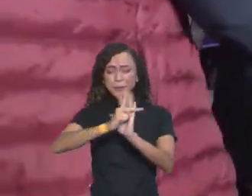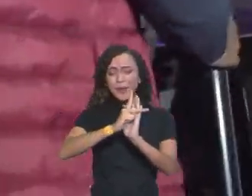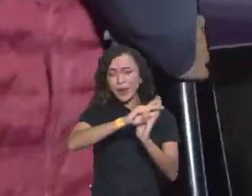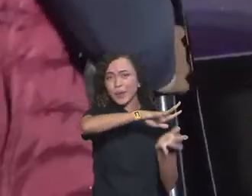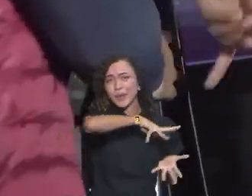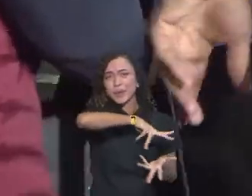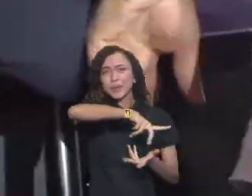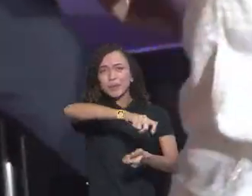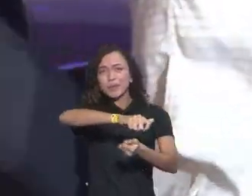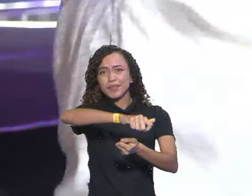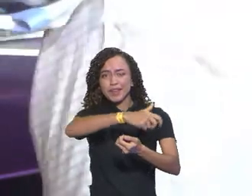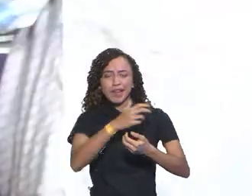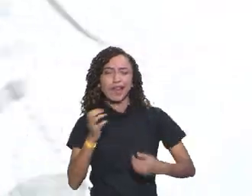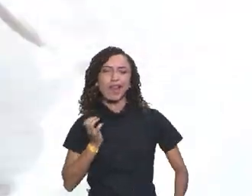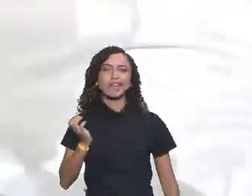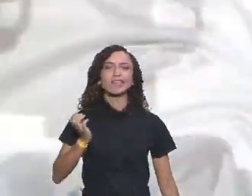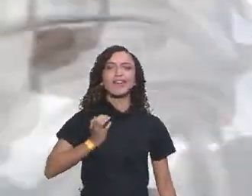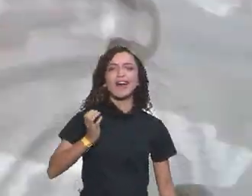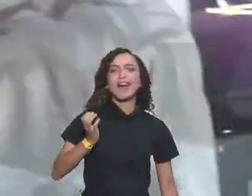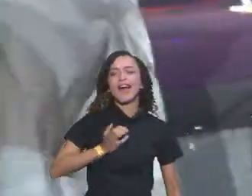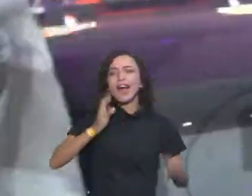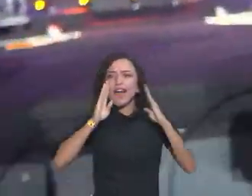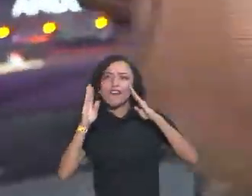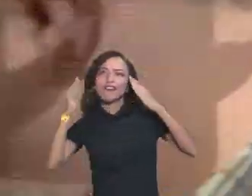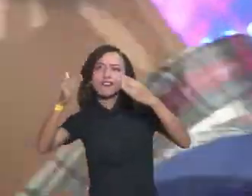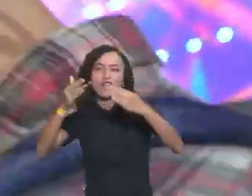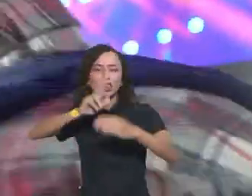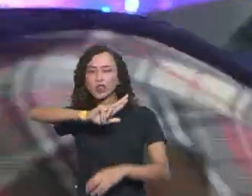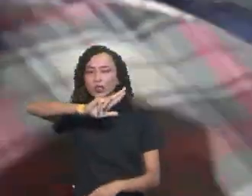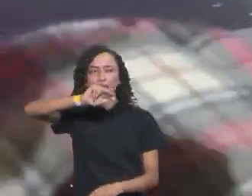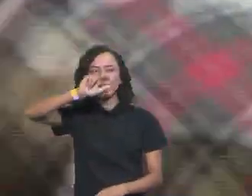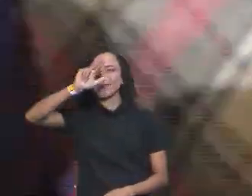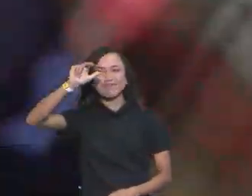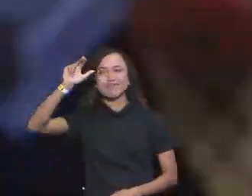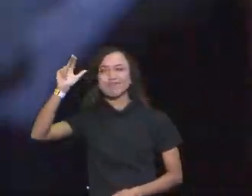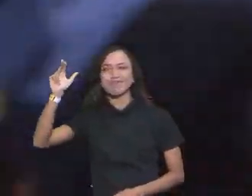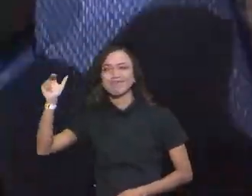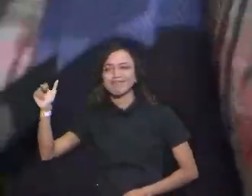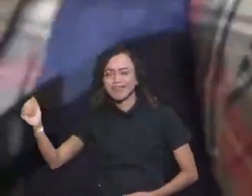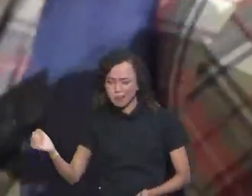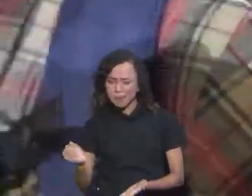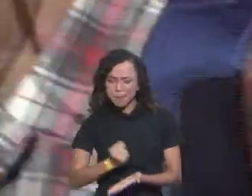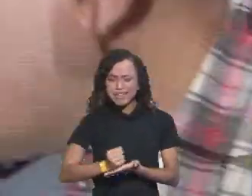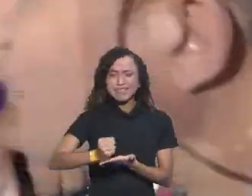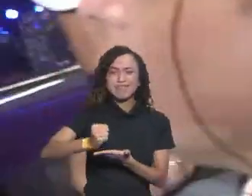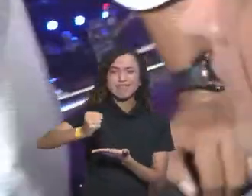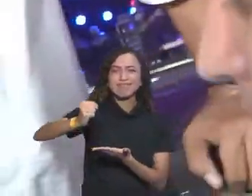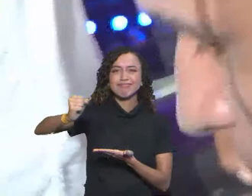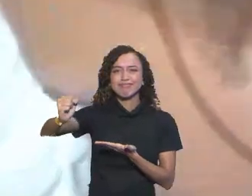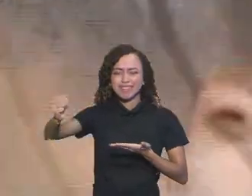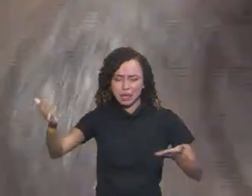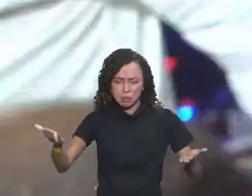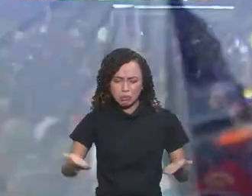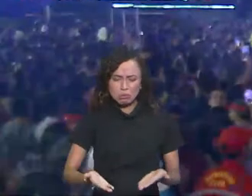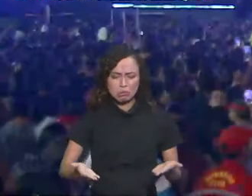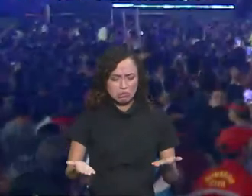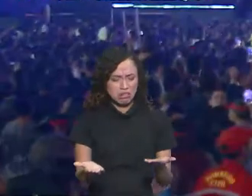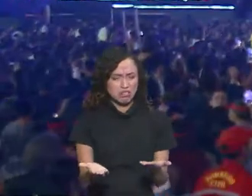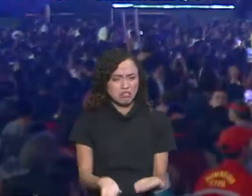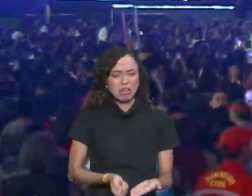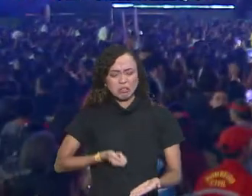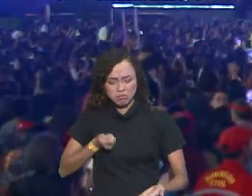conquistar Palácios riqueza vai como o deserto isso vai passar